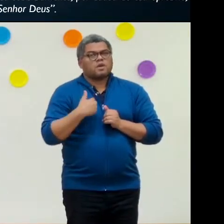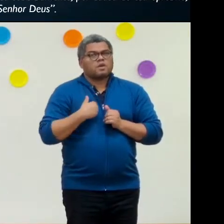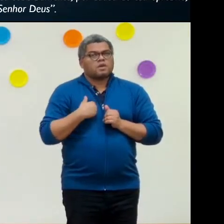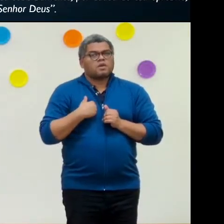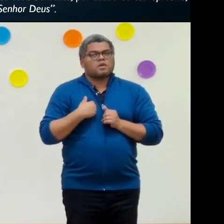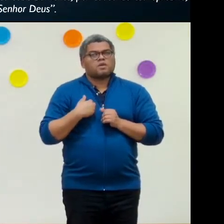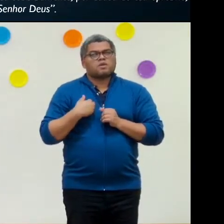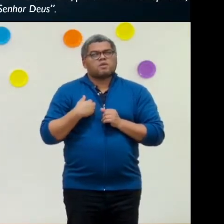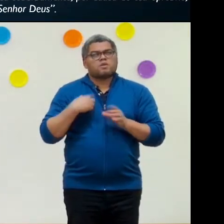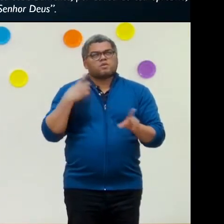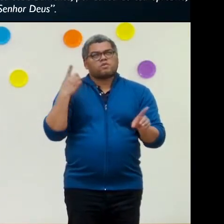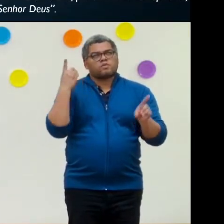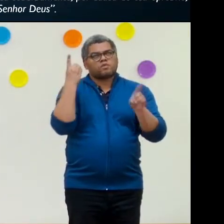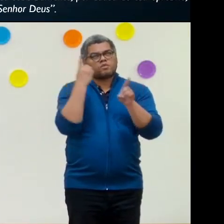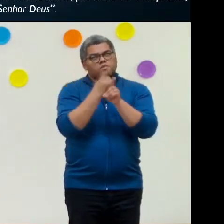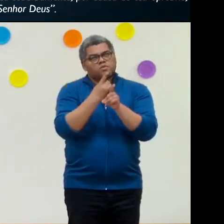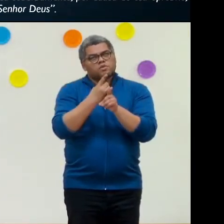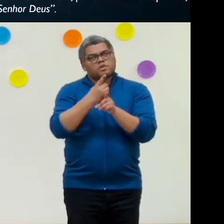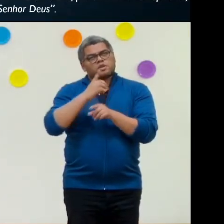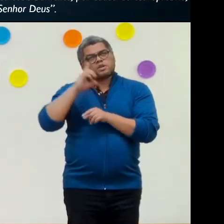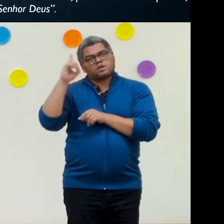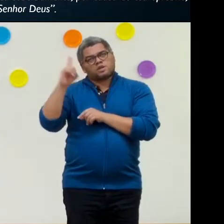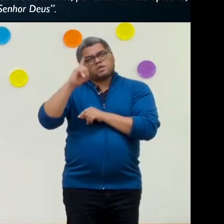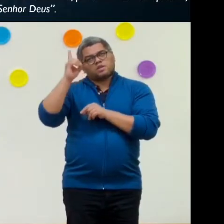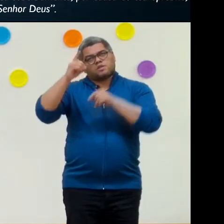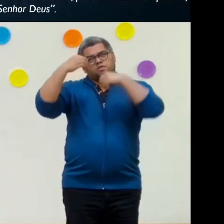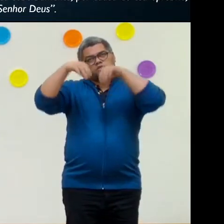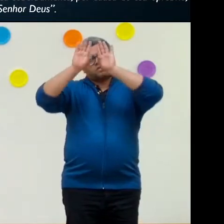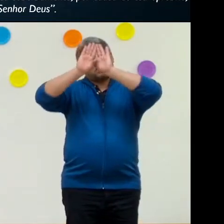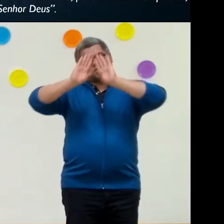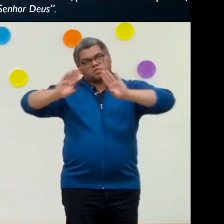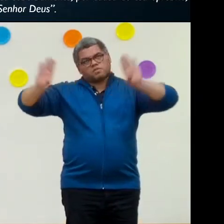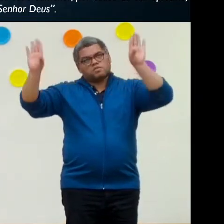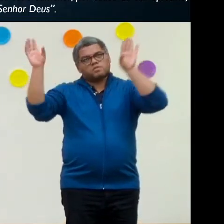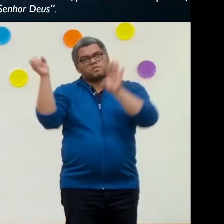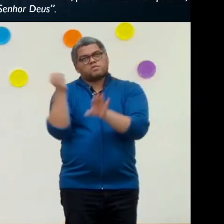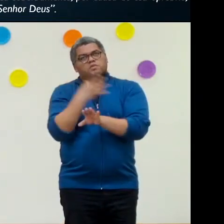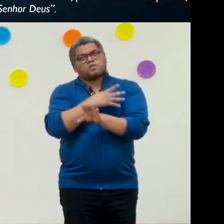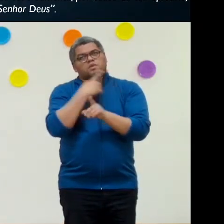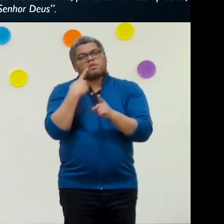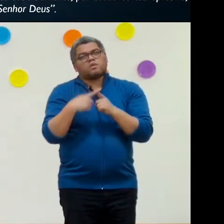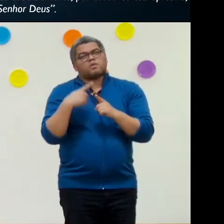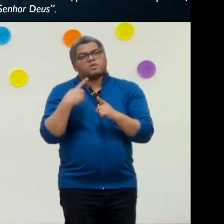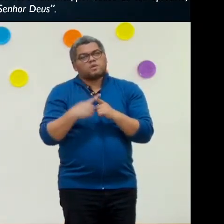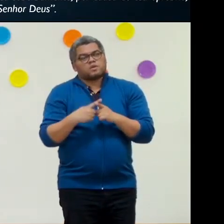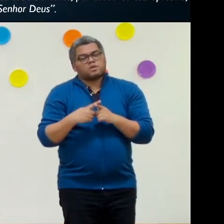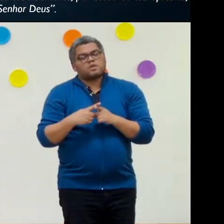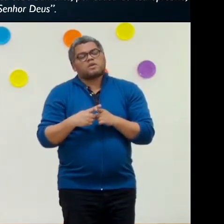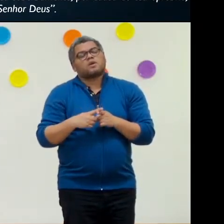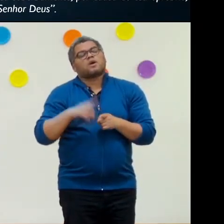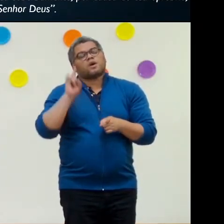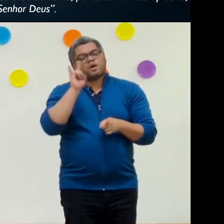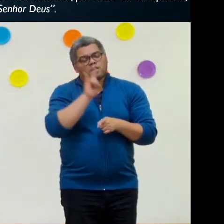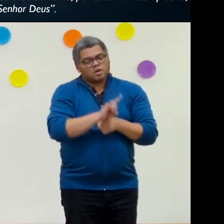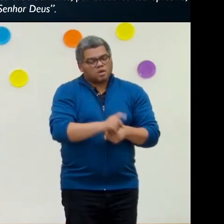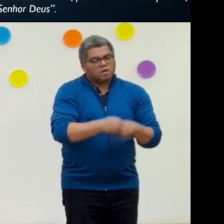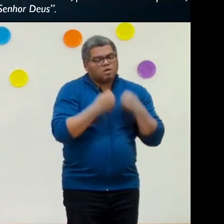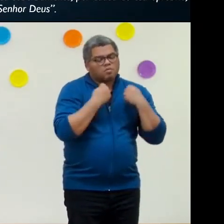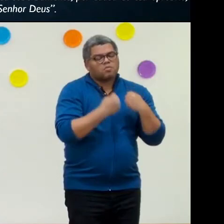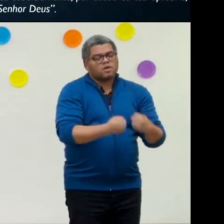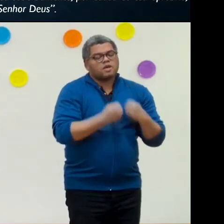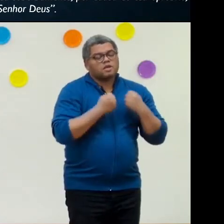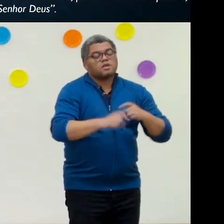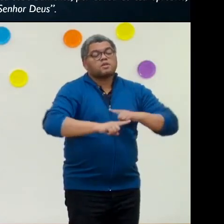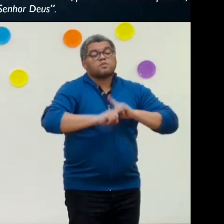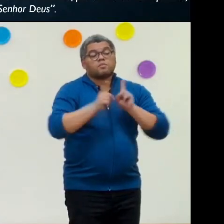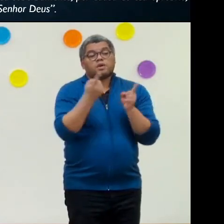Davi no novo céu e na nova terra. O adúltero pesado que ele fez, mas eu vou encontrá-lo lá.